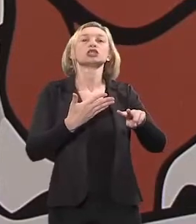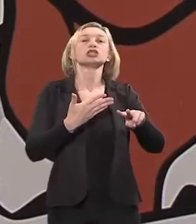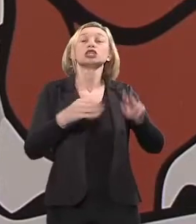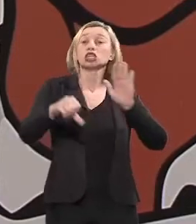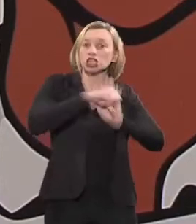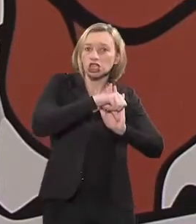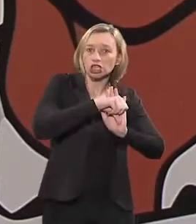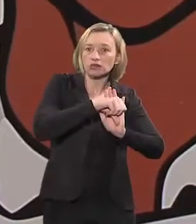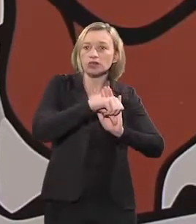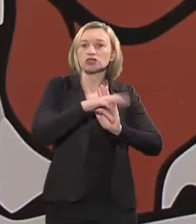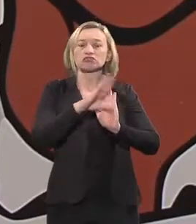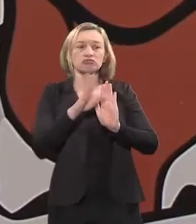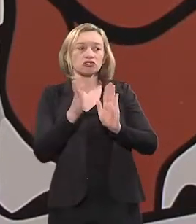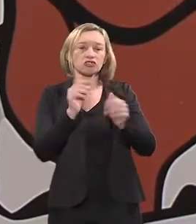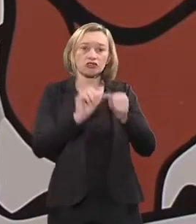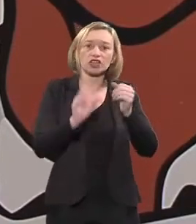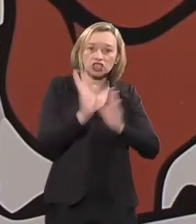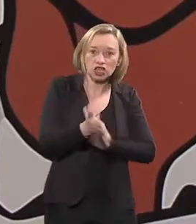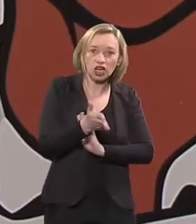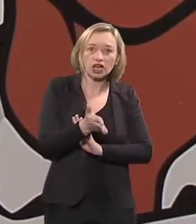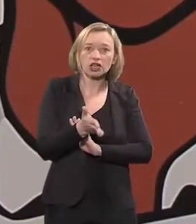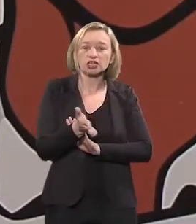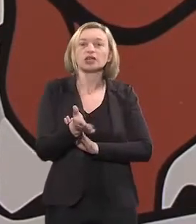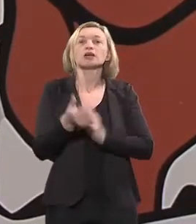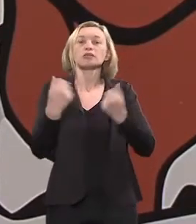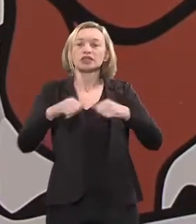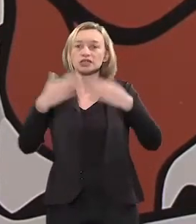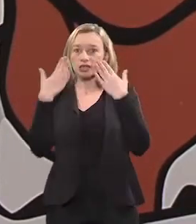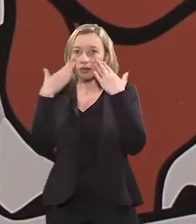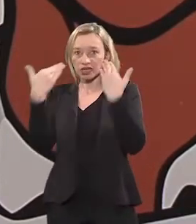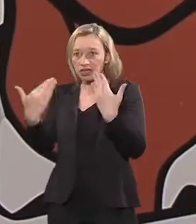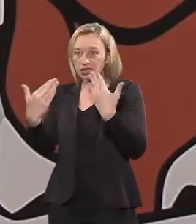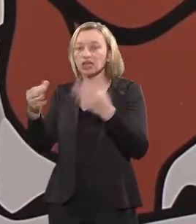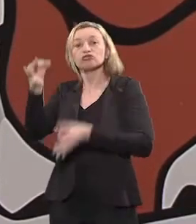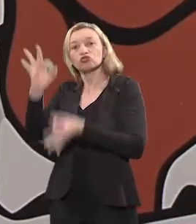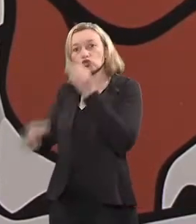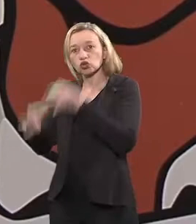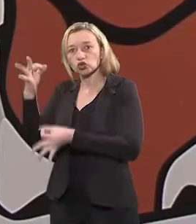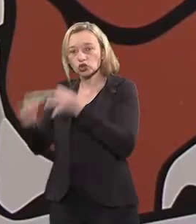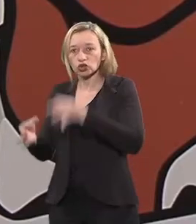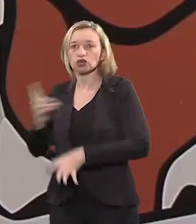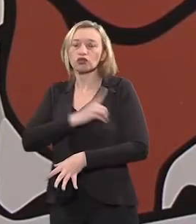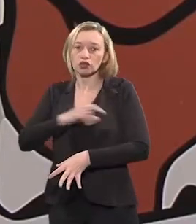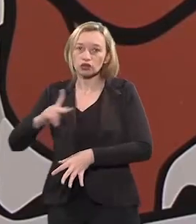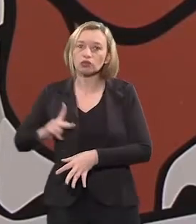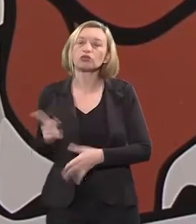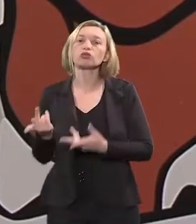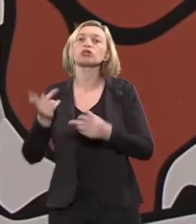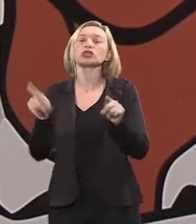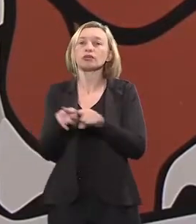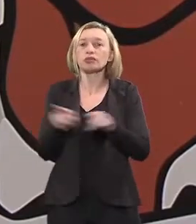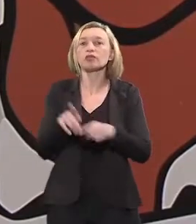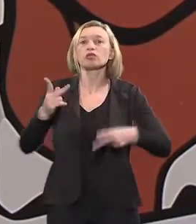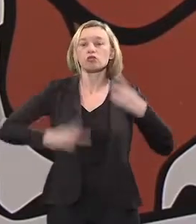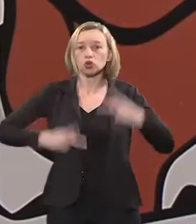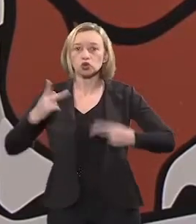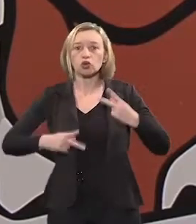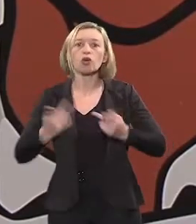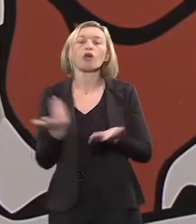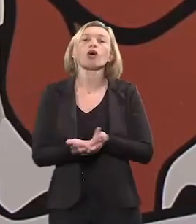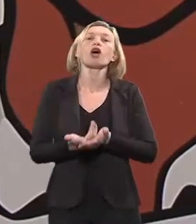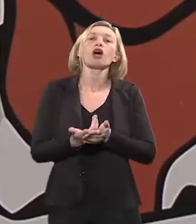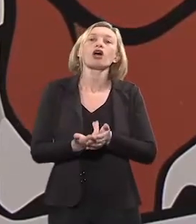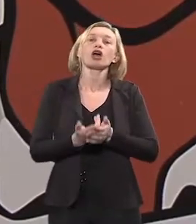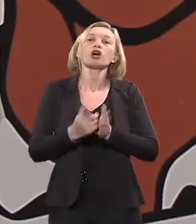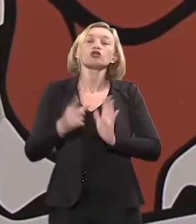acabou de cometer um crime, supostamente, tem que ser imediatamente apresentada para um juiz, para um defensor e para um promotor.